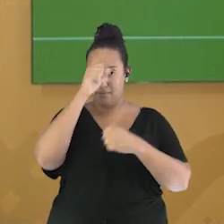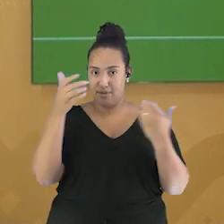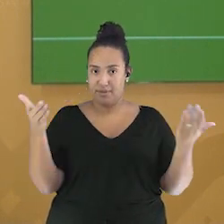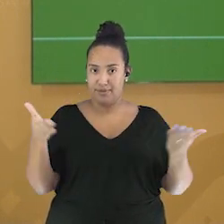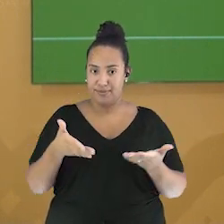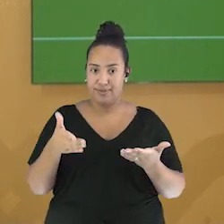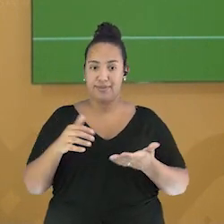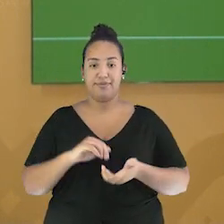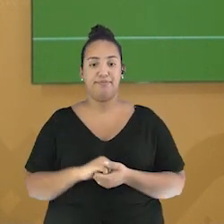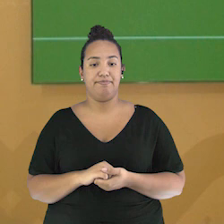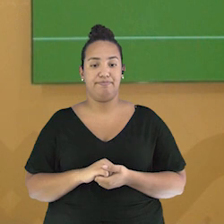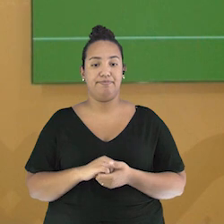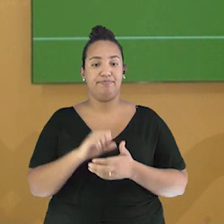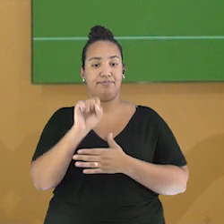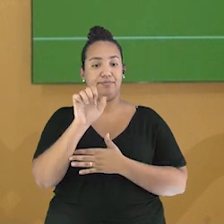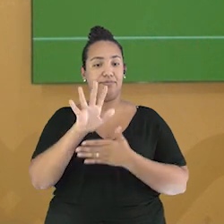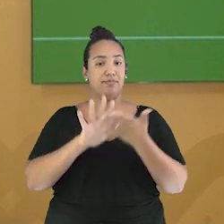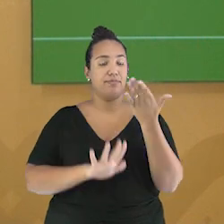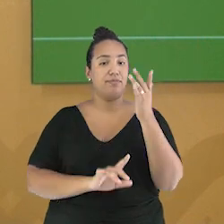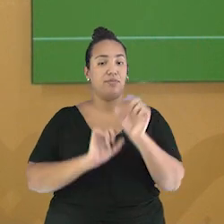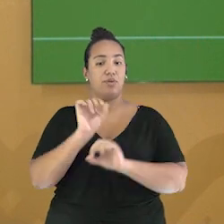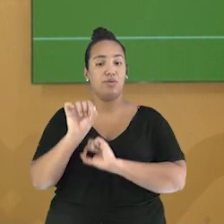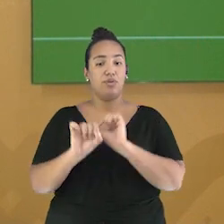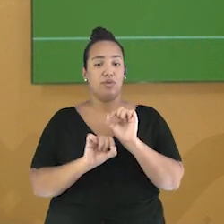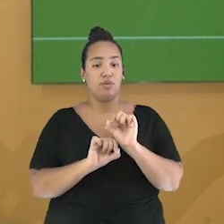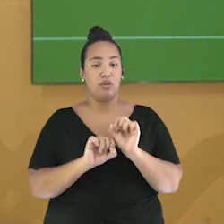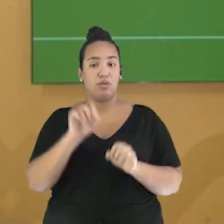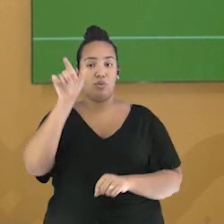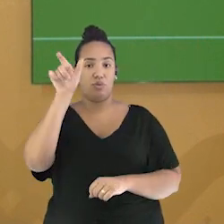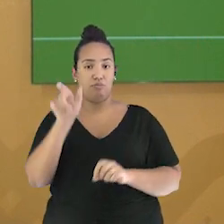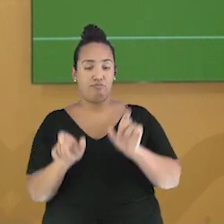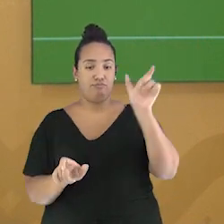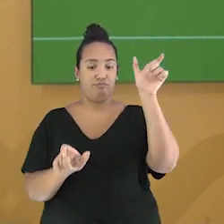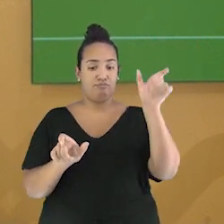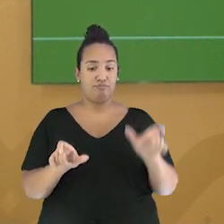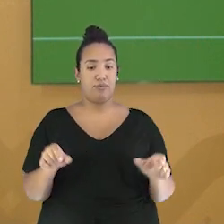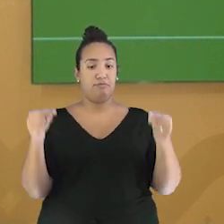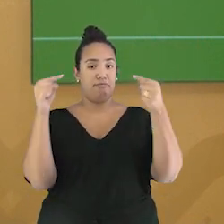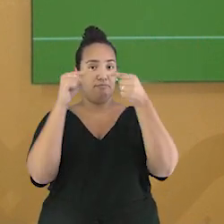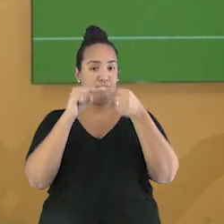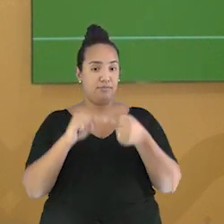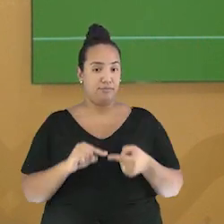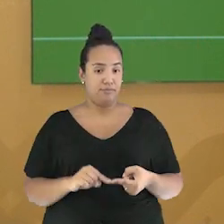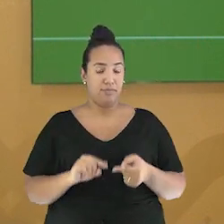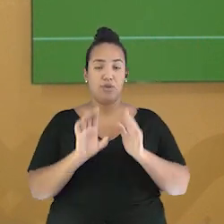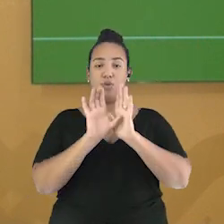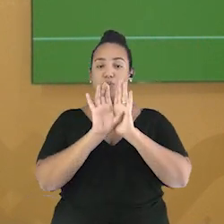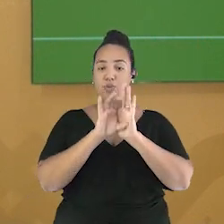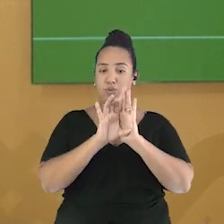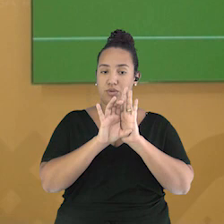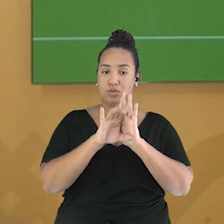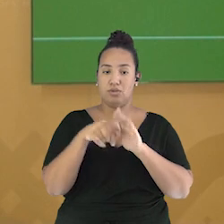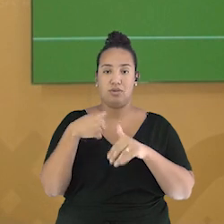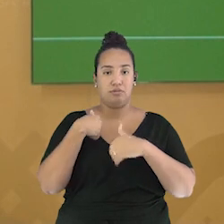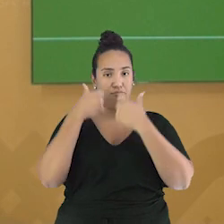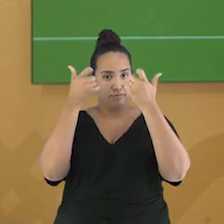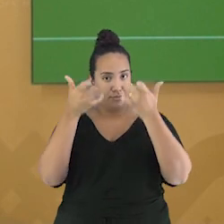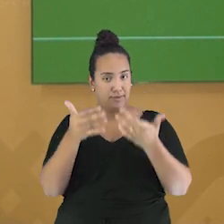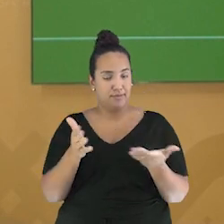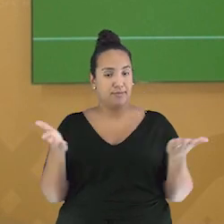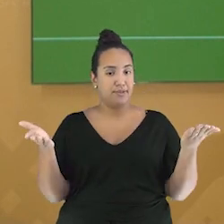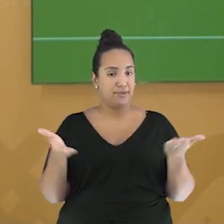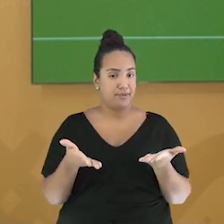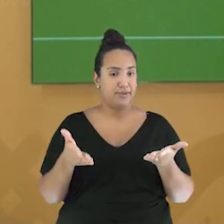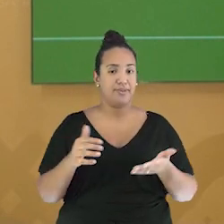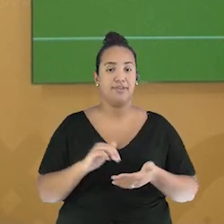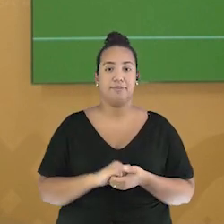Na atividade é de relacionar colunas, que terá alguns conceitos as quais eu falei aqui nessa